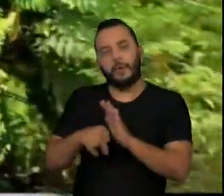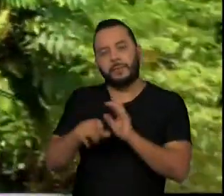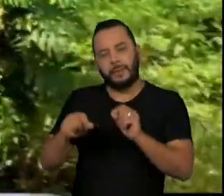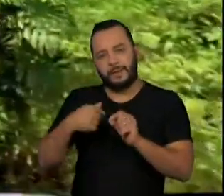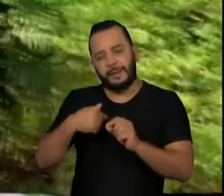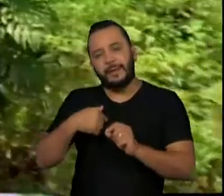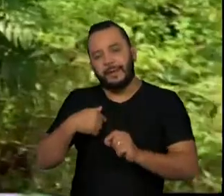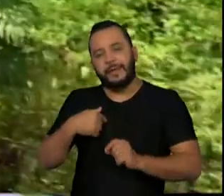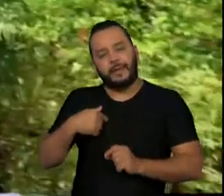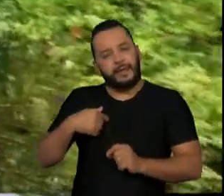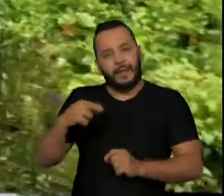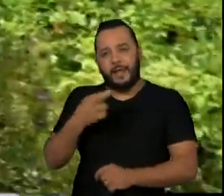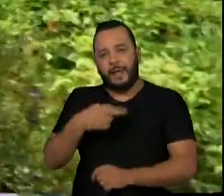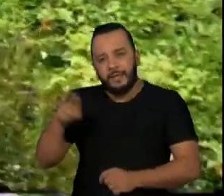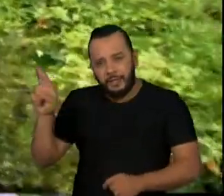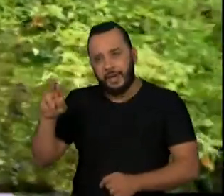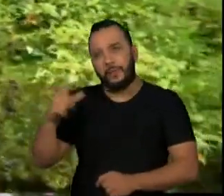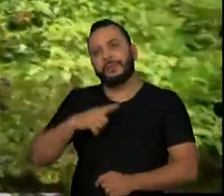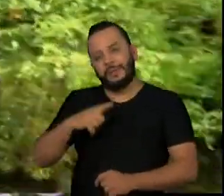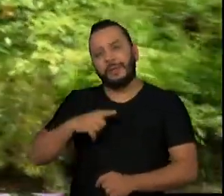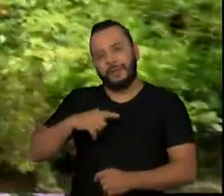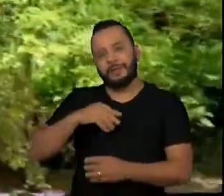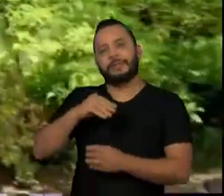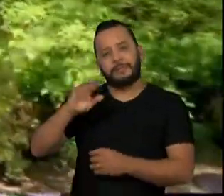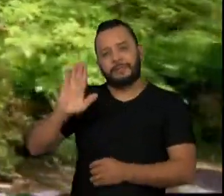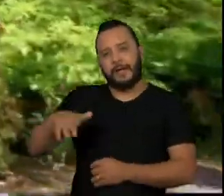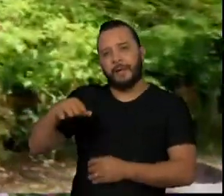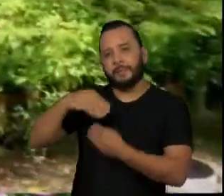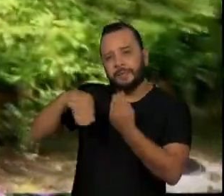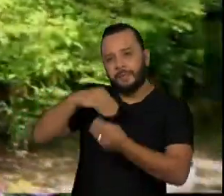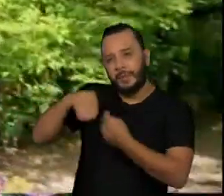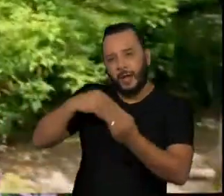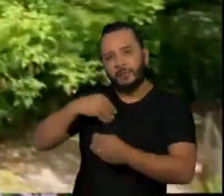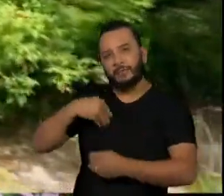espírita, ritmada, ritualizada, de origem